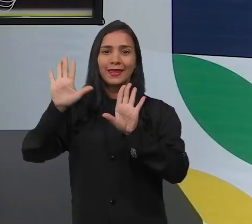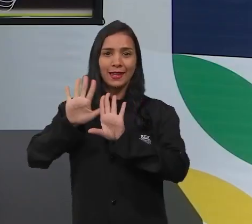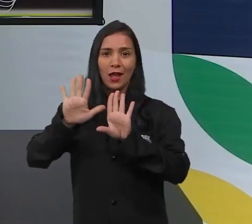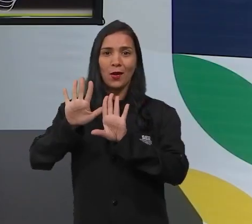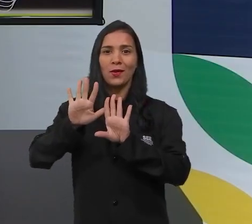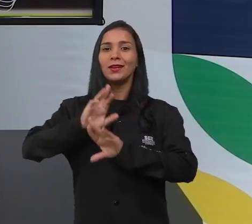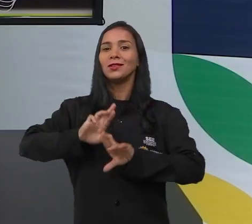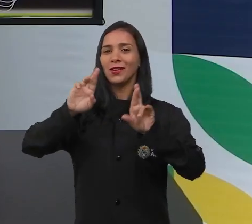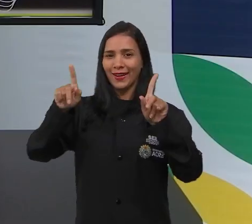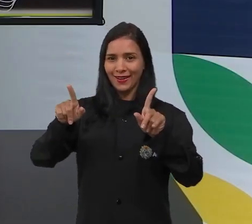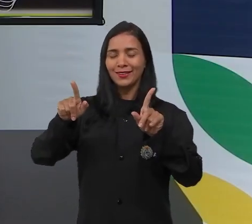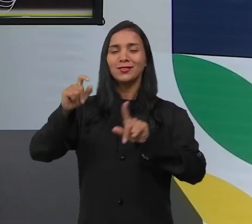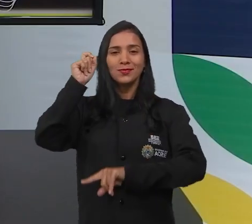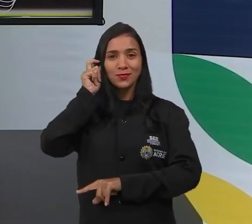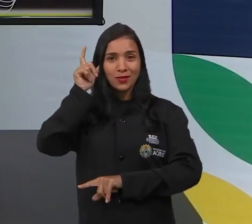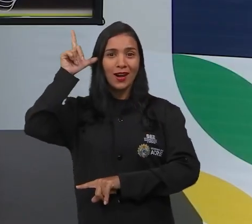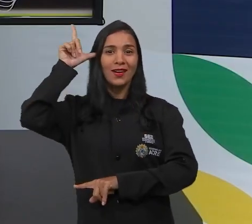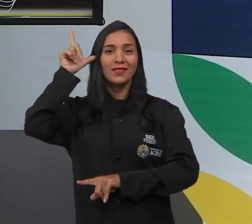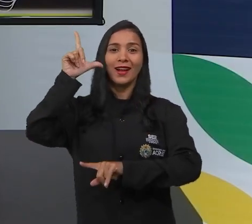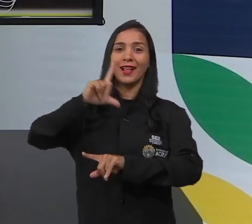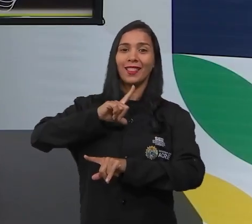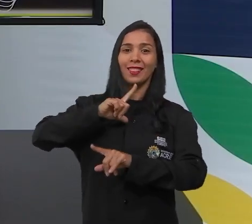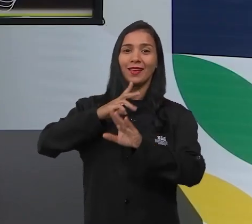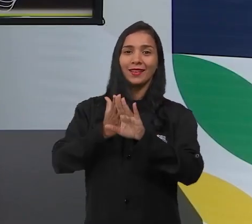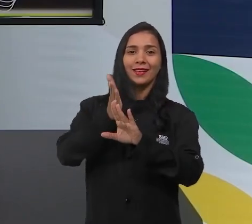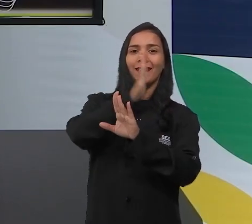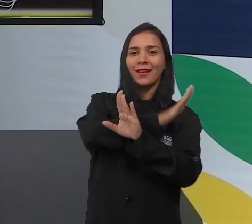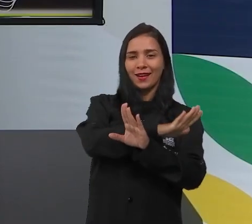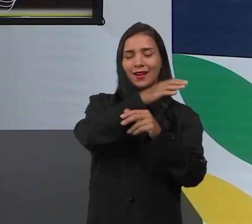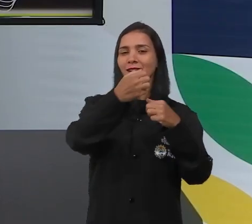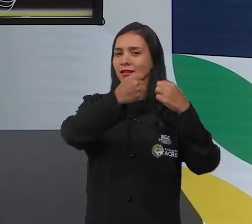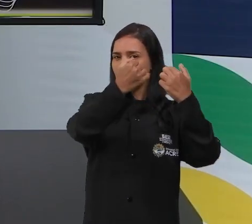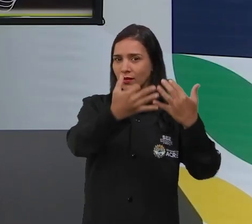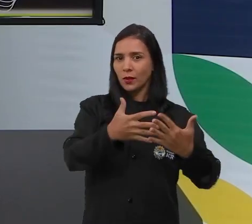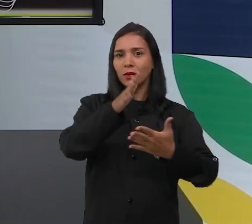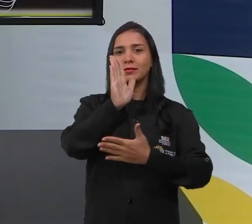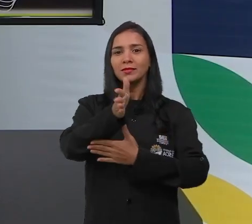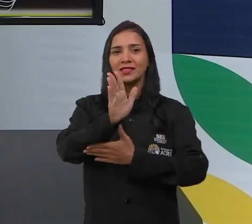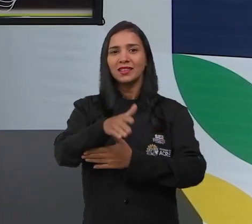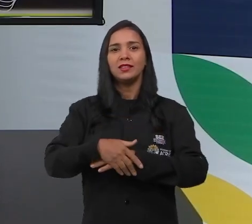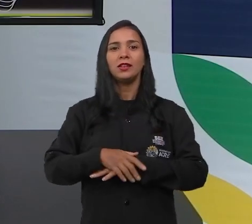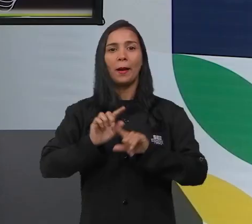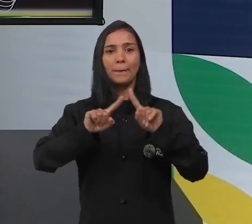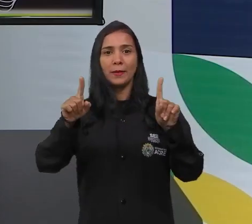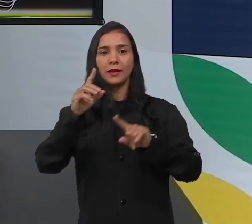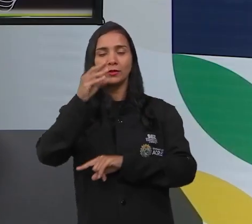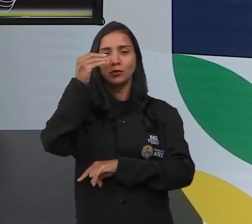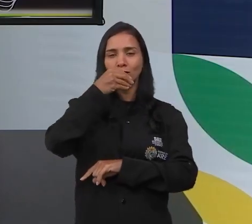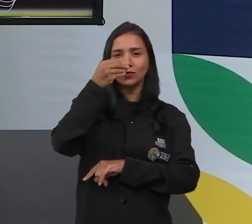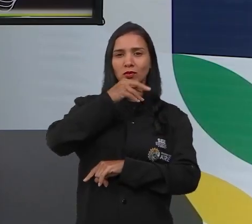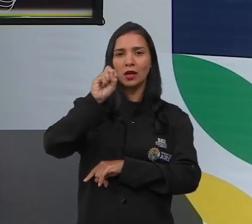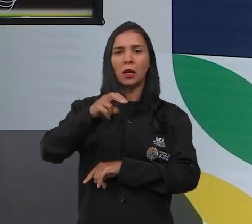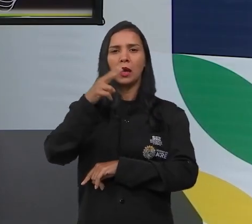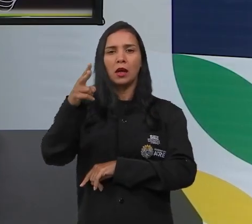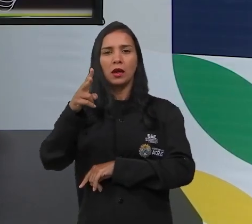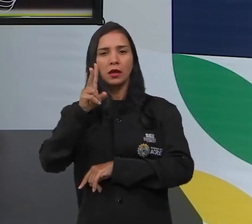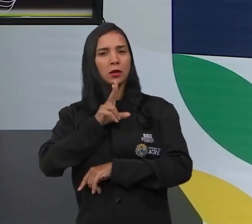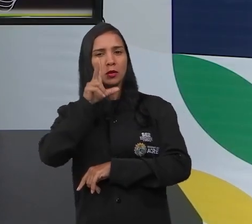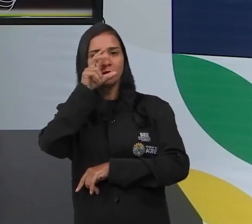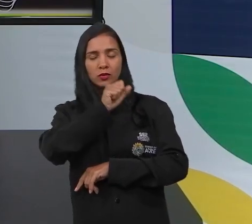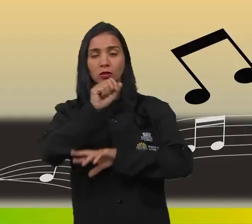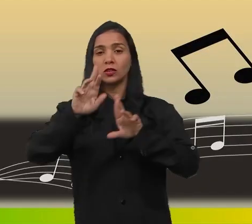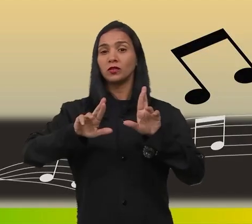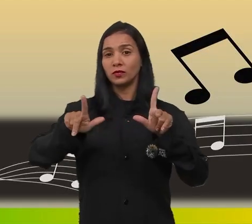altura. Então, intensidade forte, intensidade fraca, se distribui nesses 2